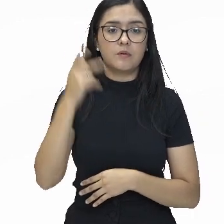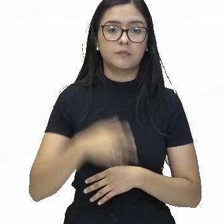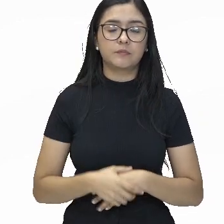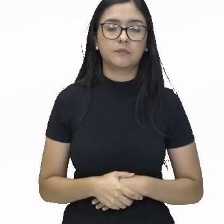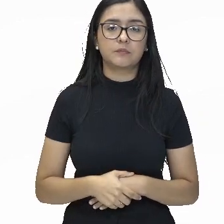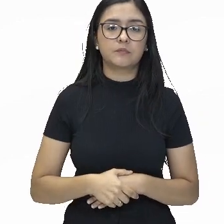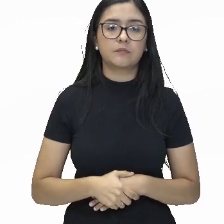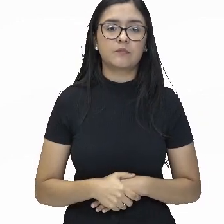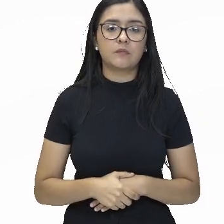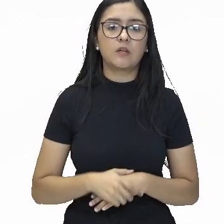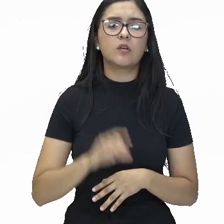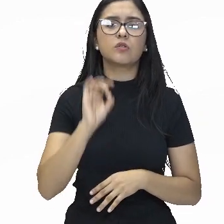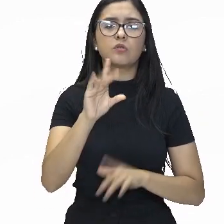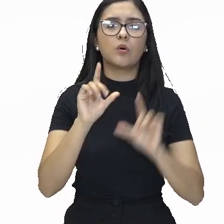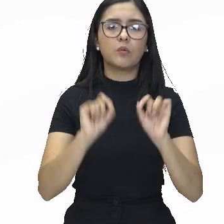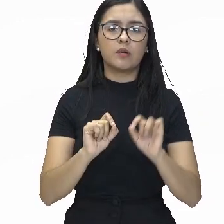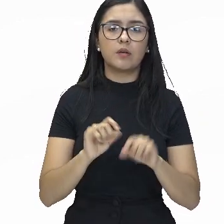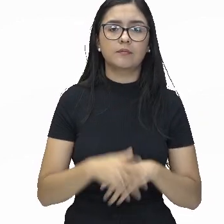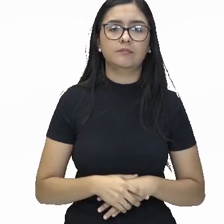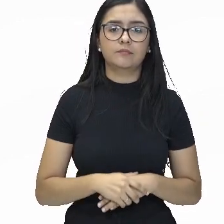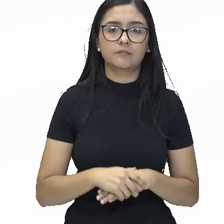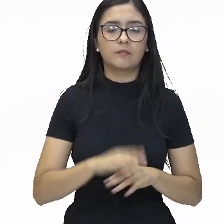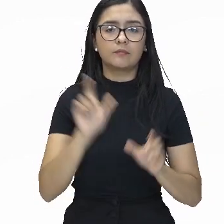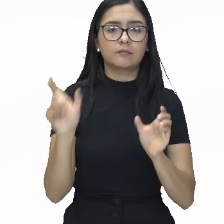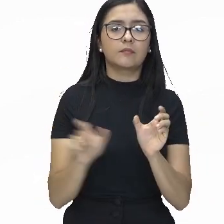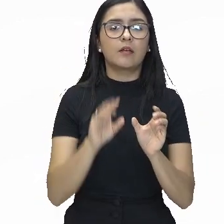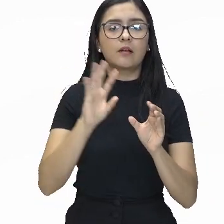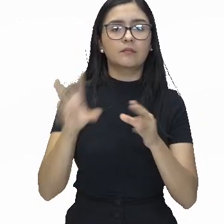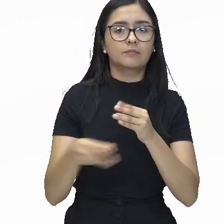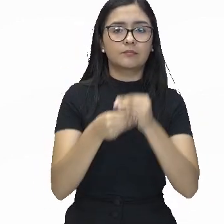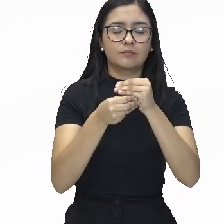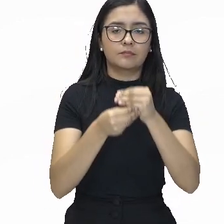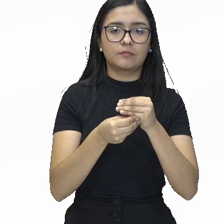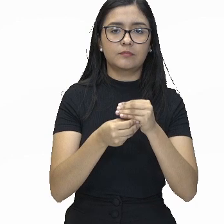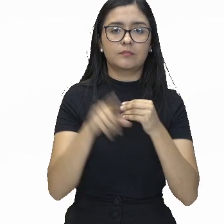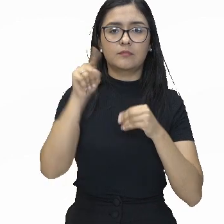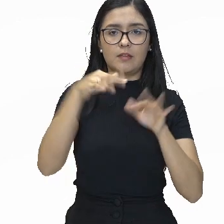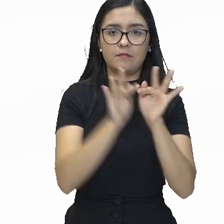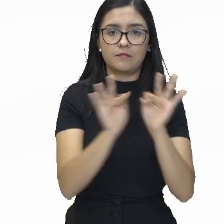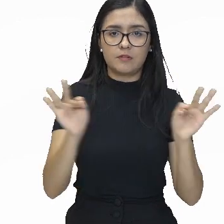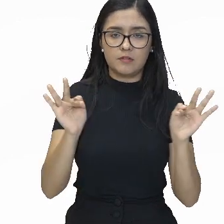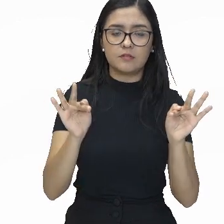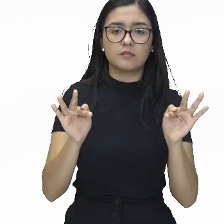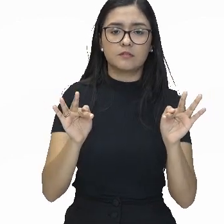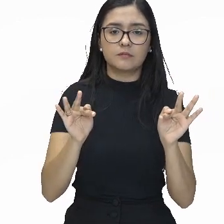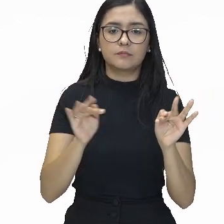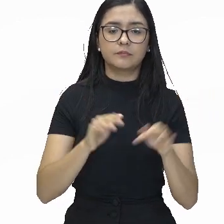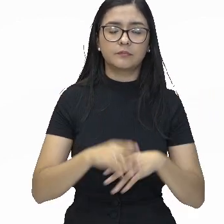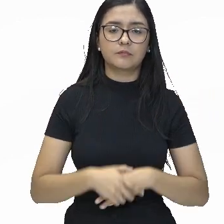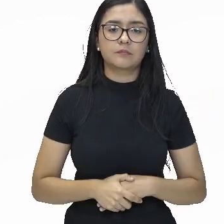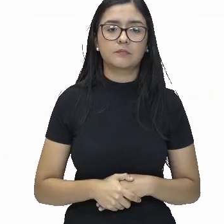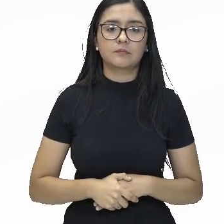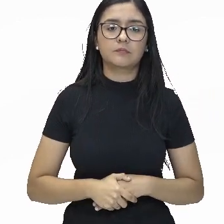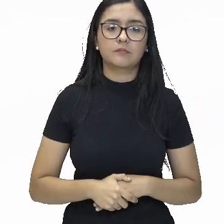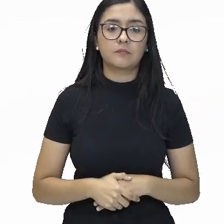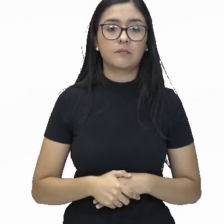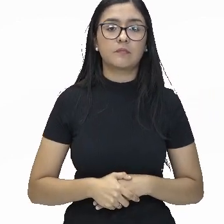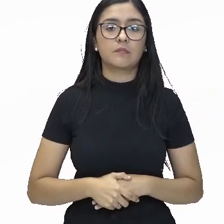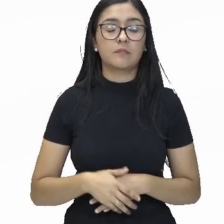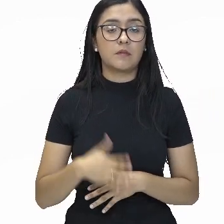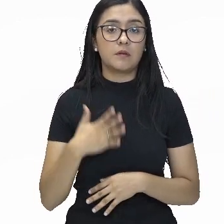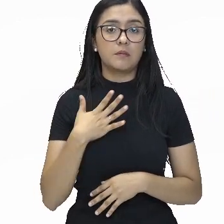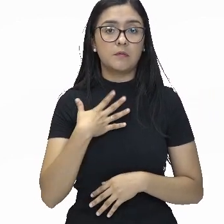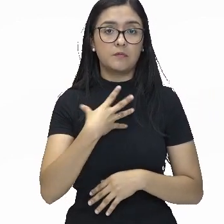também adicionar um detalhe a mais na sua fala. Meu filho chegará